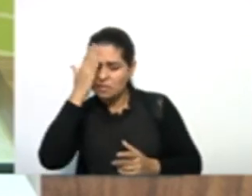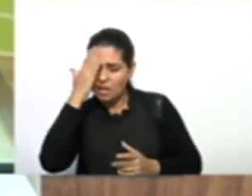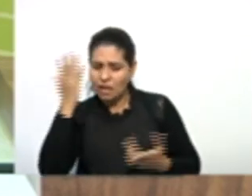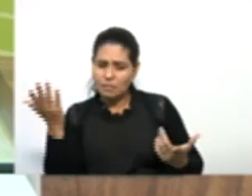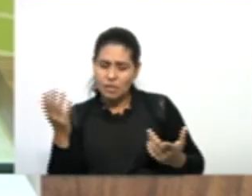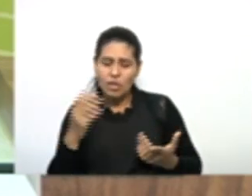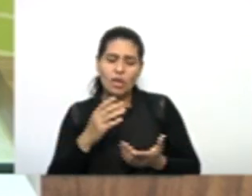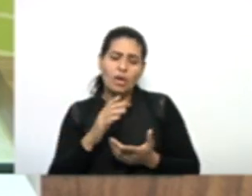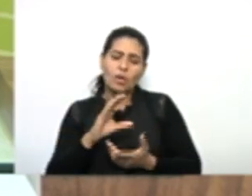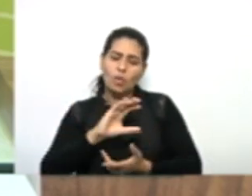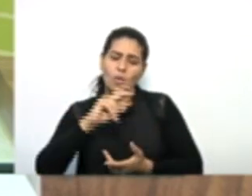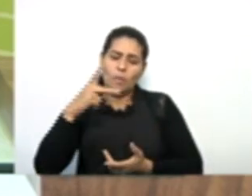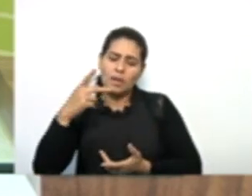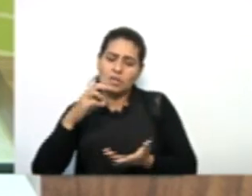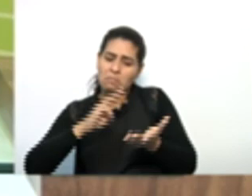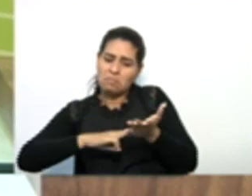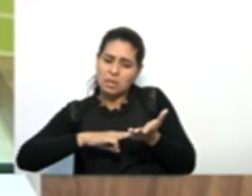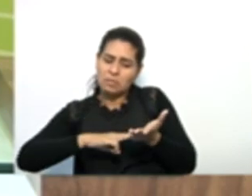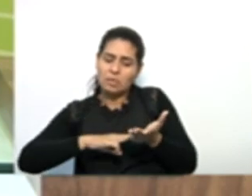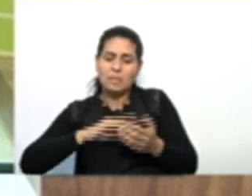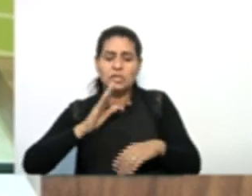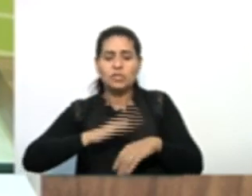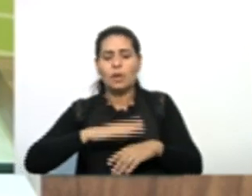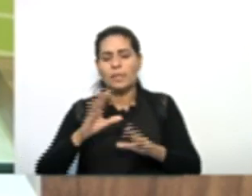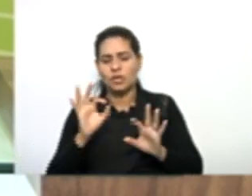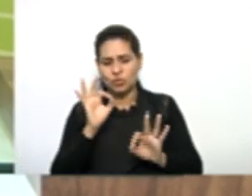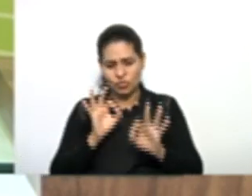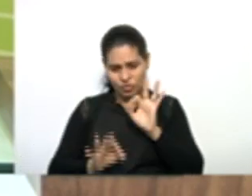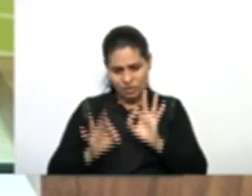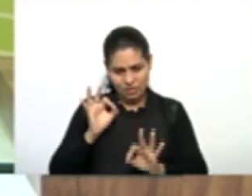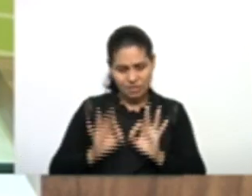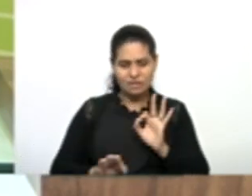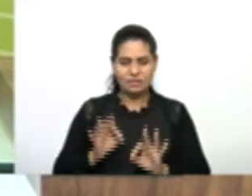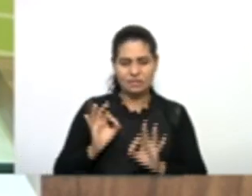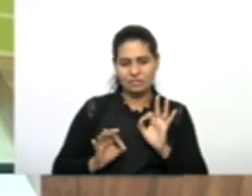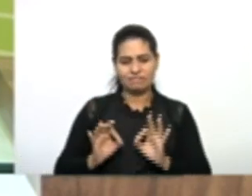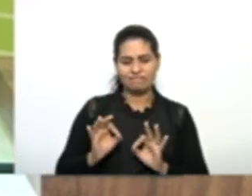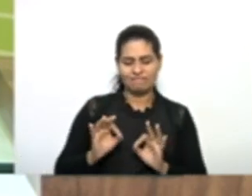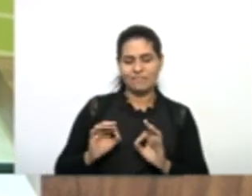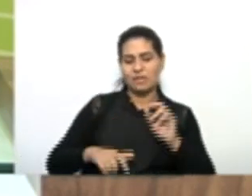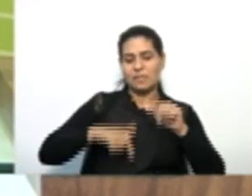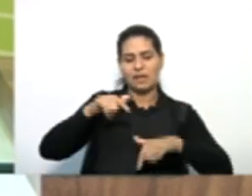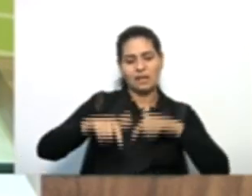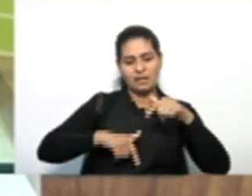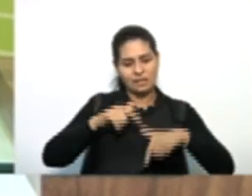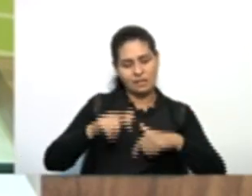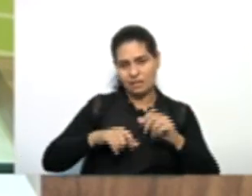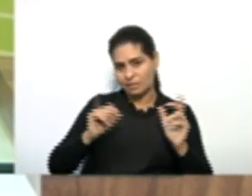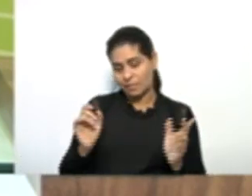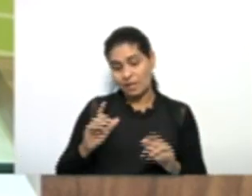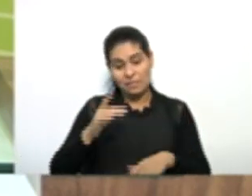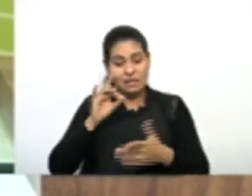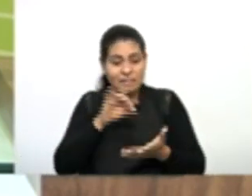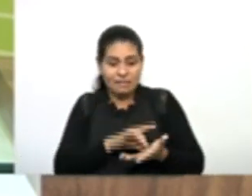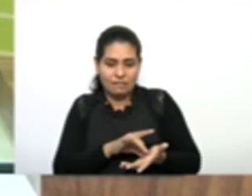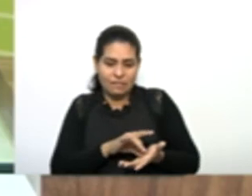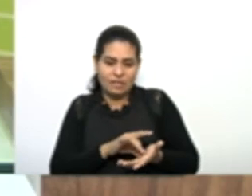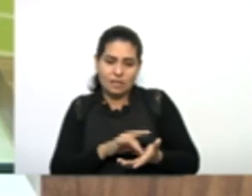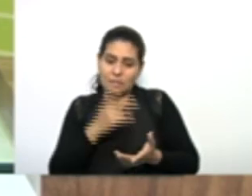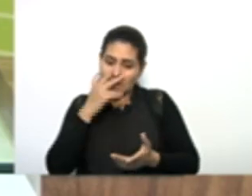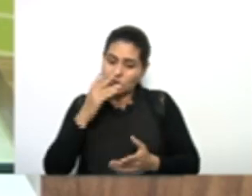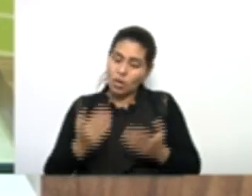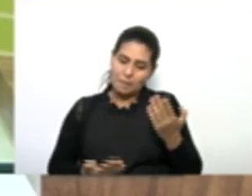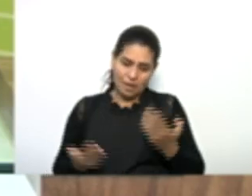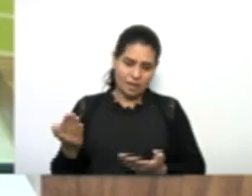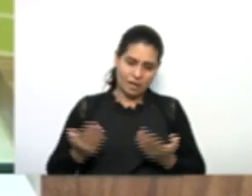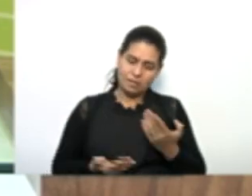um cooperado, mas só para fins jurídicos, vamos falar assim, para fins empregatícios, quando na verdade você está sendo um empregado,